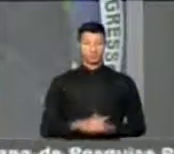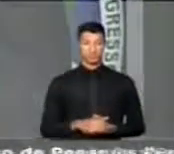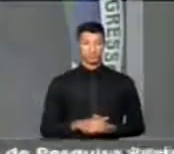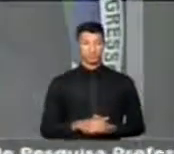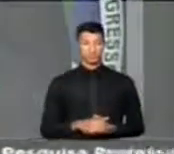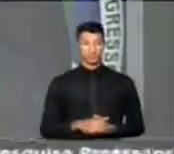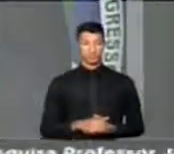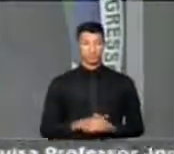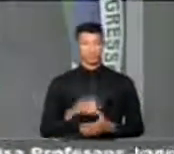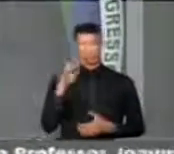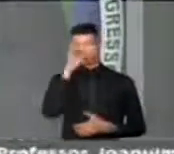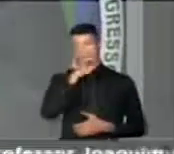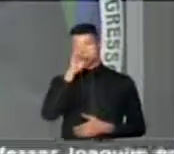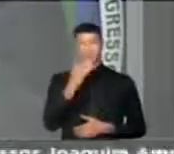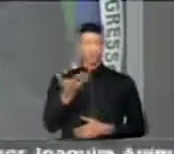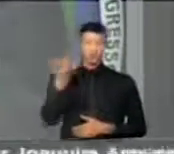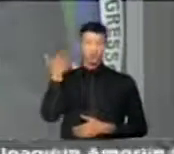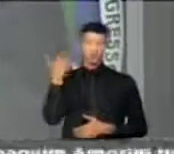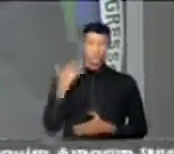no domingo atrasado,